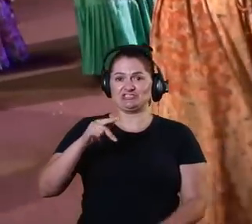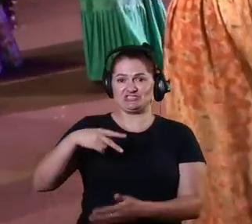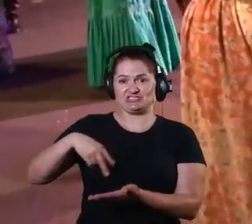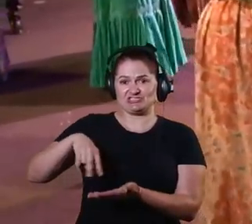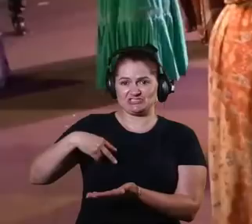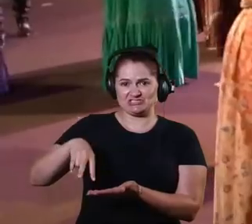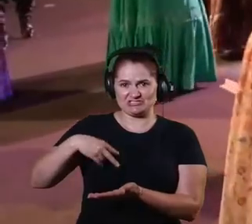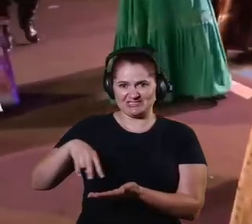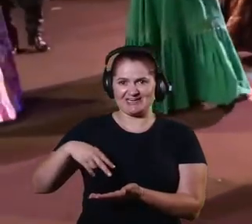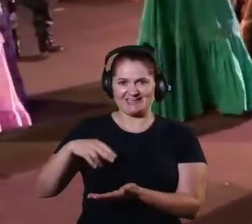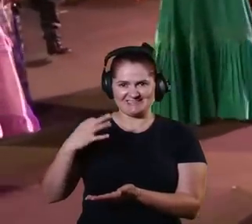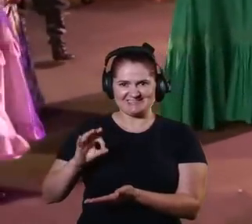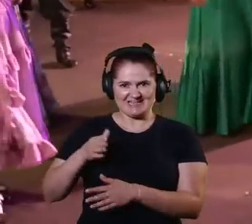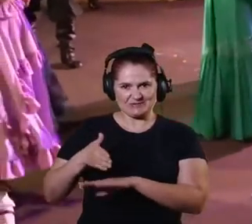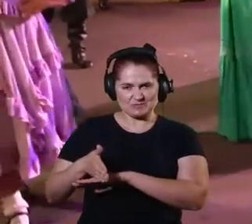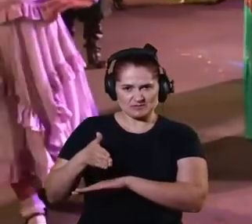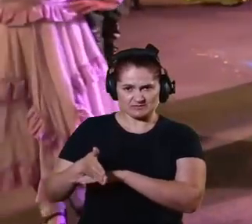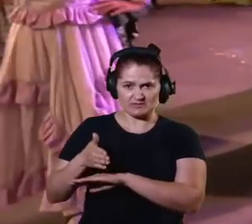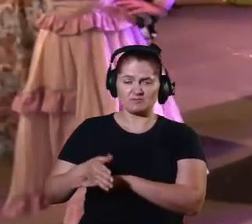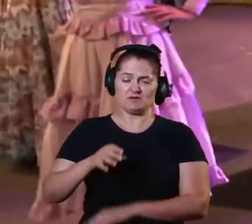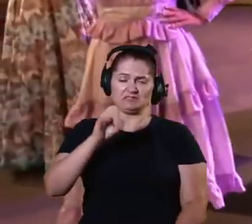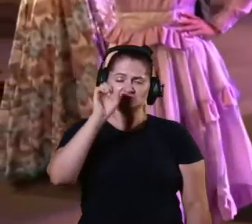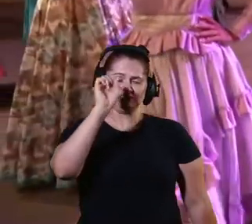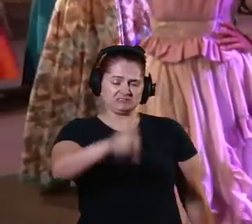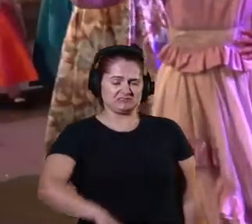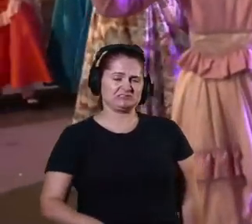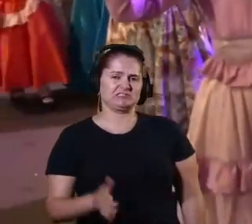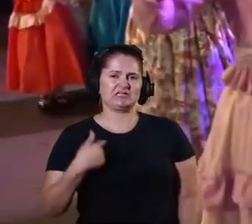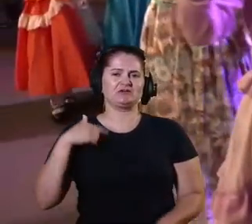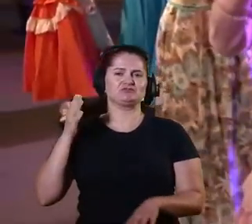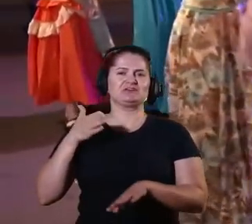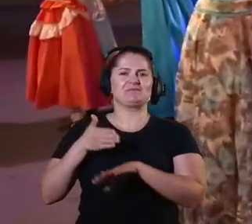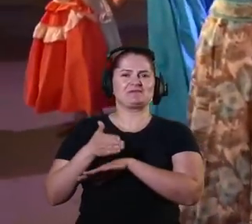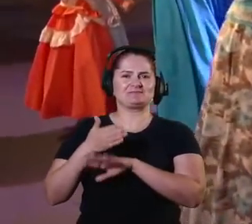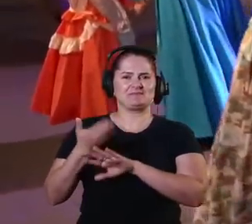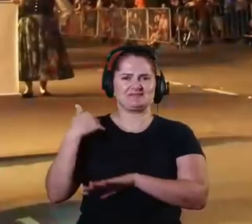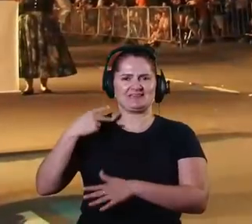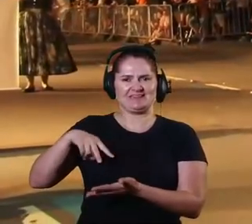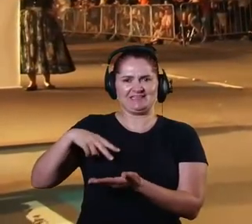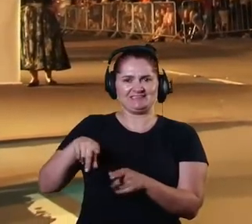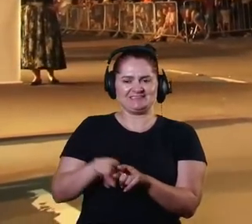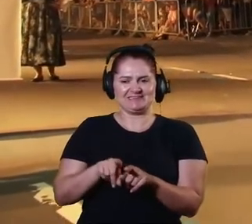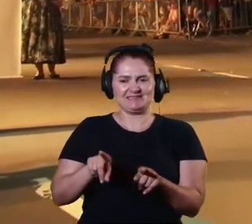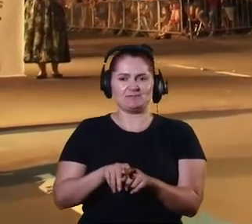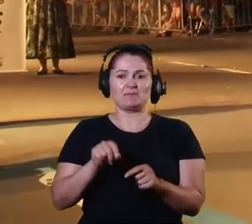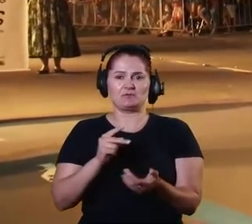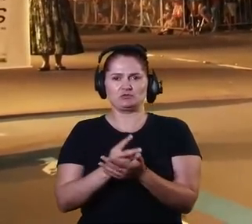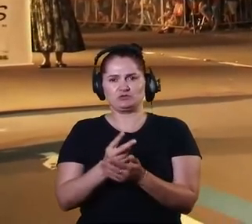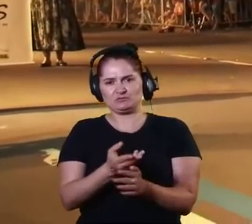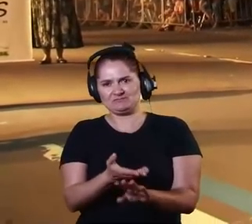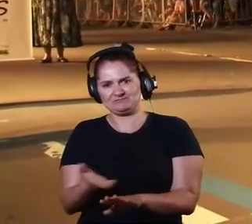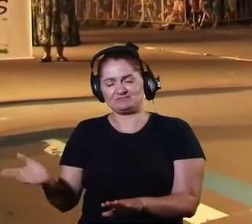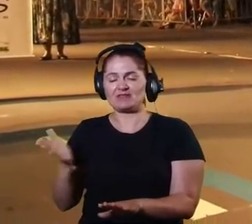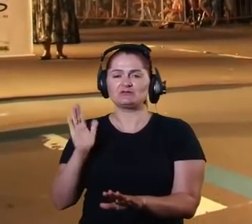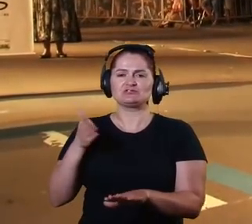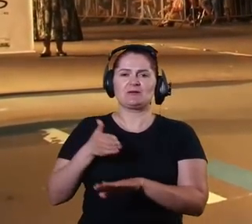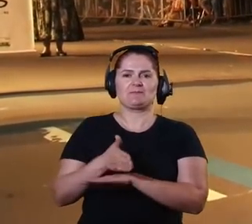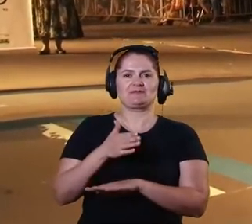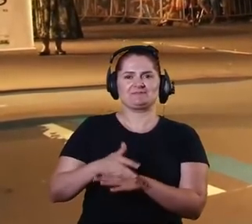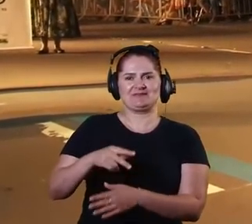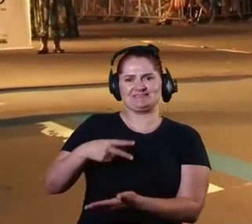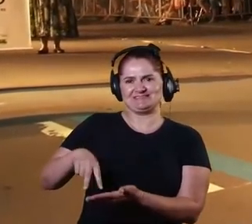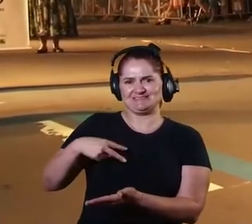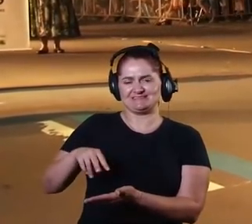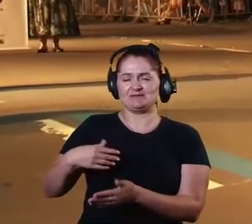Isso. E o Jorge estão aqui desfilando. Eu já participei desse CTG, pode continuar, obrigada. Eu já participei desse CTG,